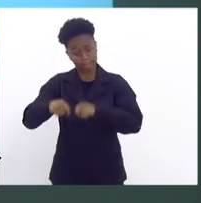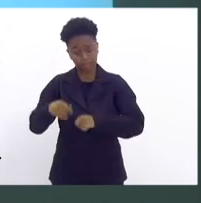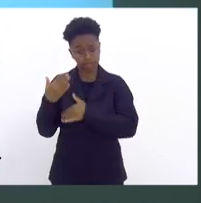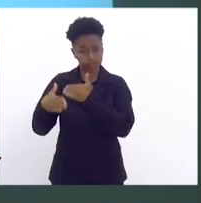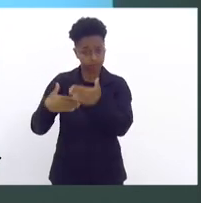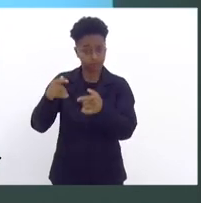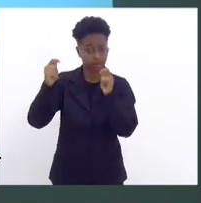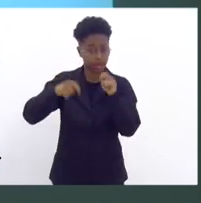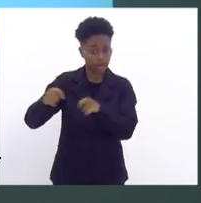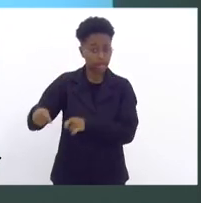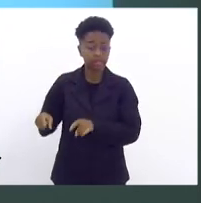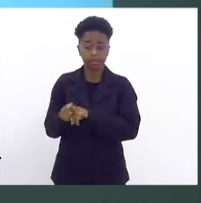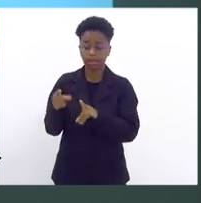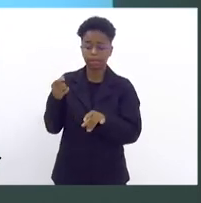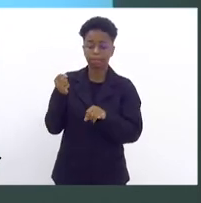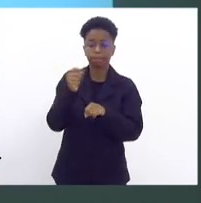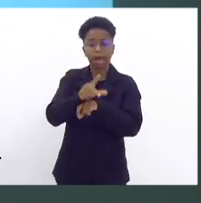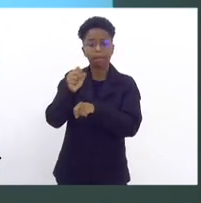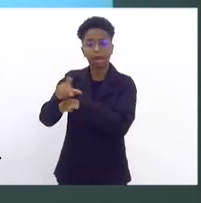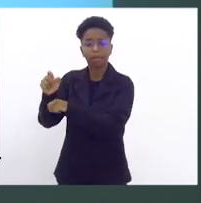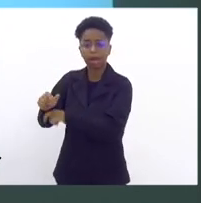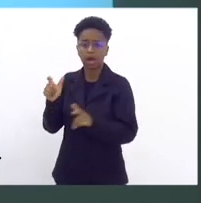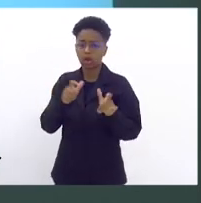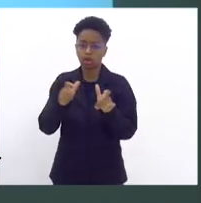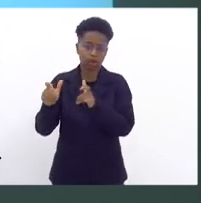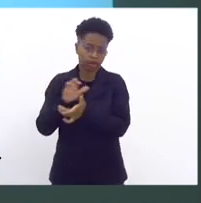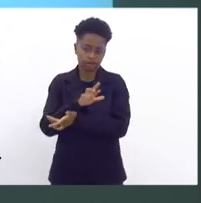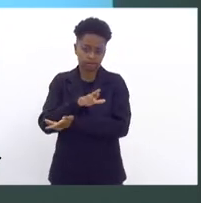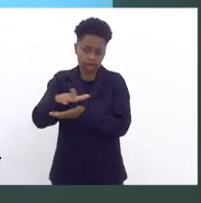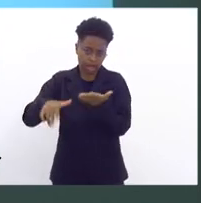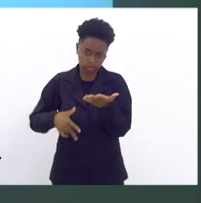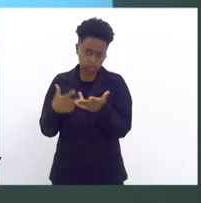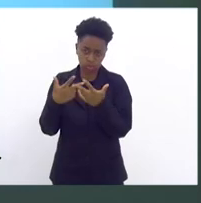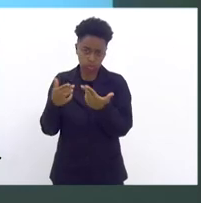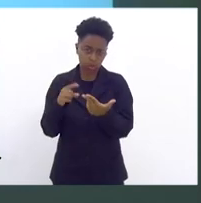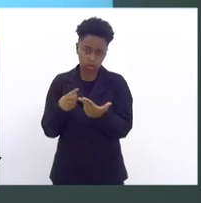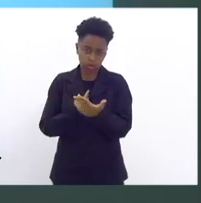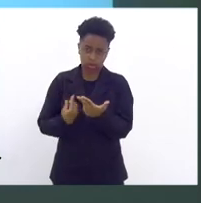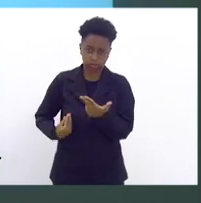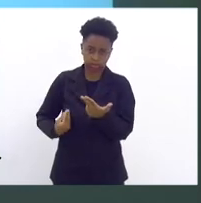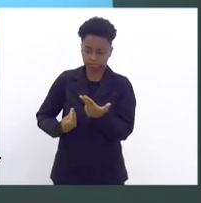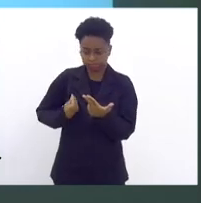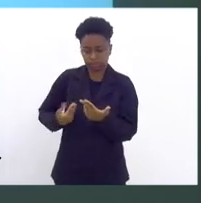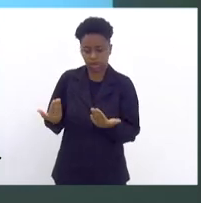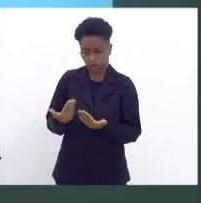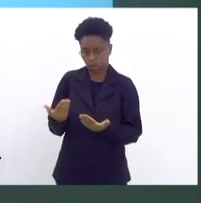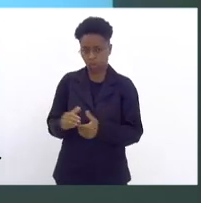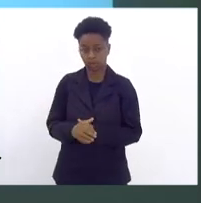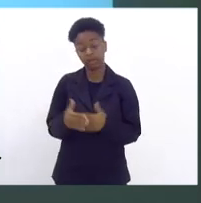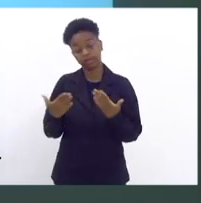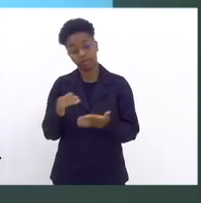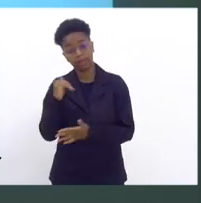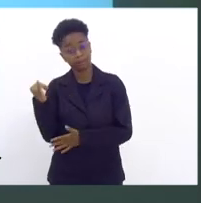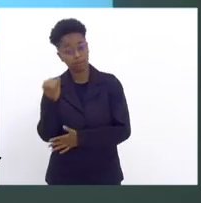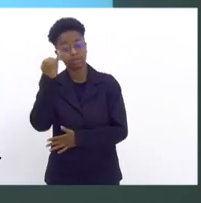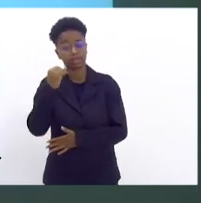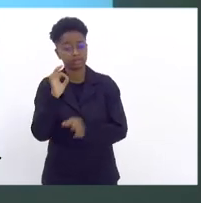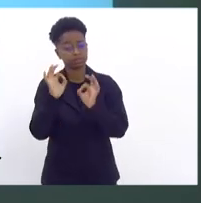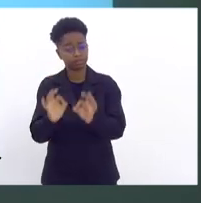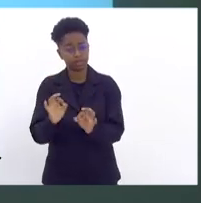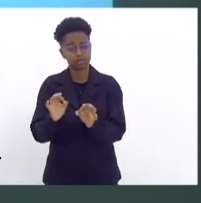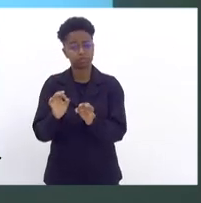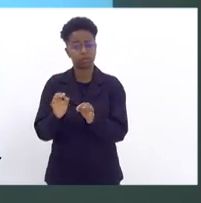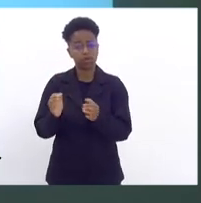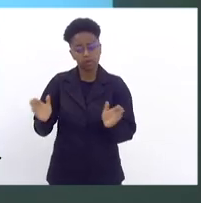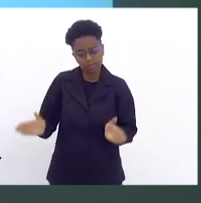ocupar em espaços como esses e cargos como os quais nós estamos então é importante que realmente Invista na educação